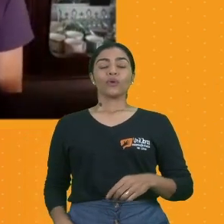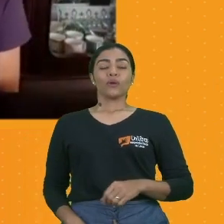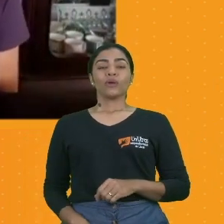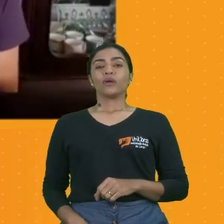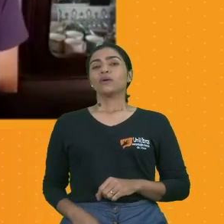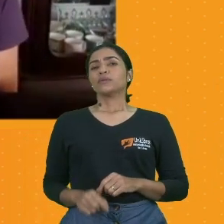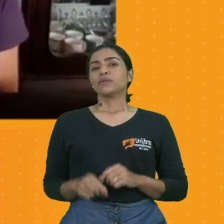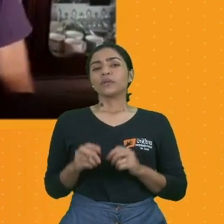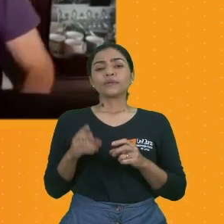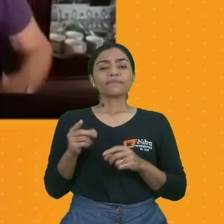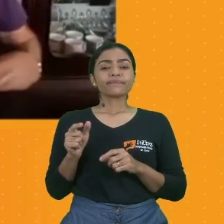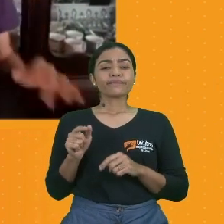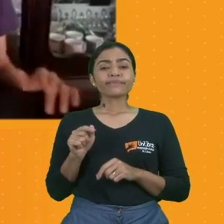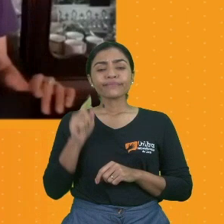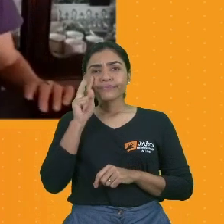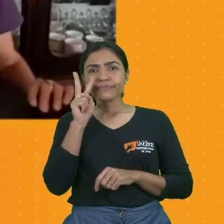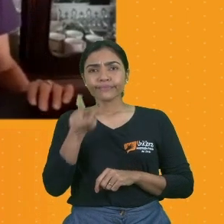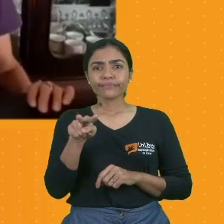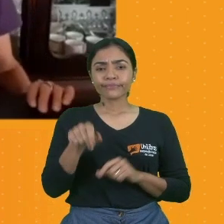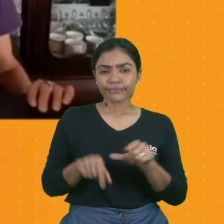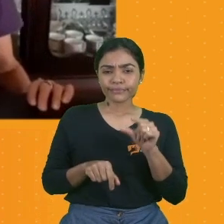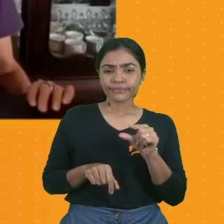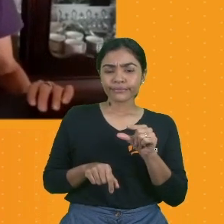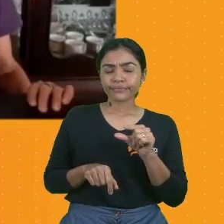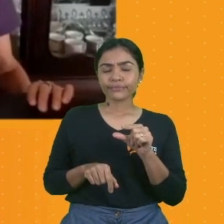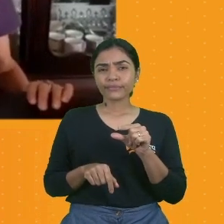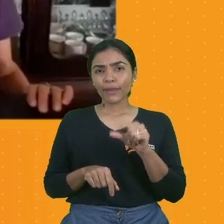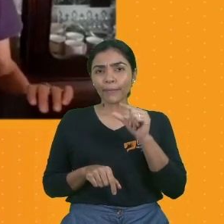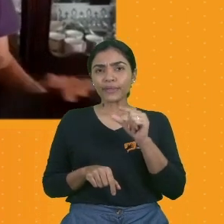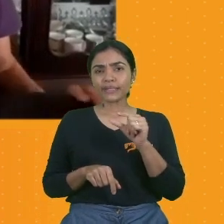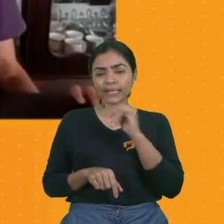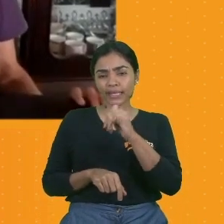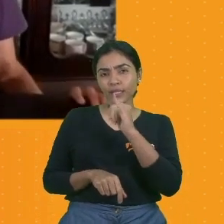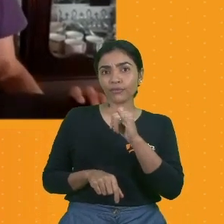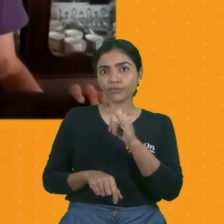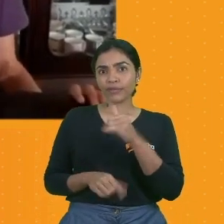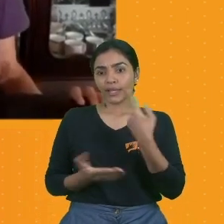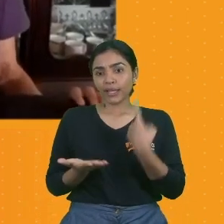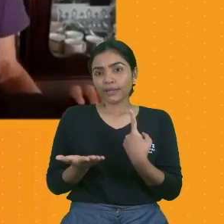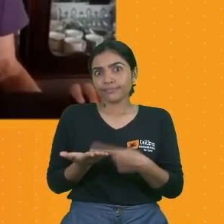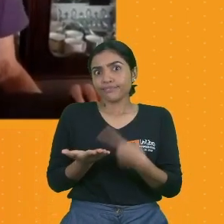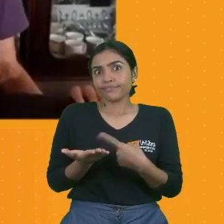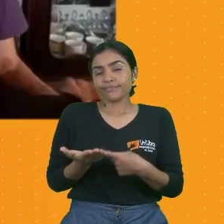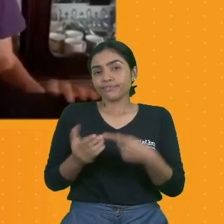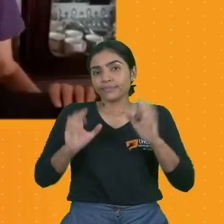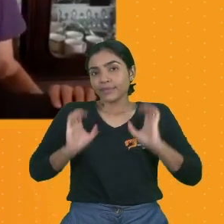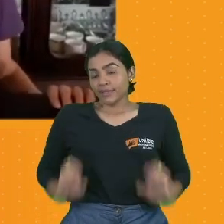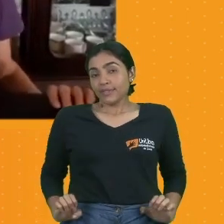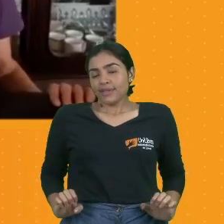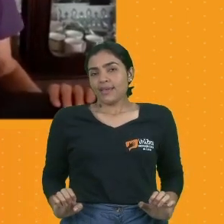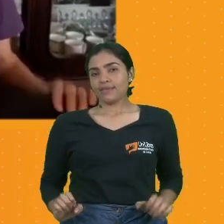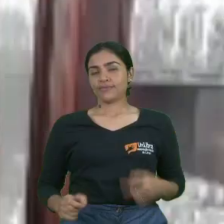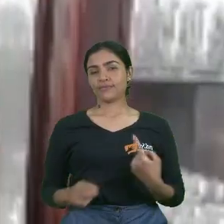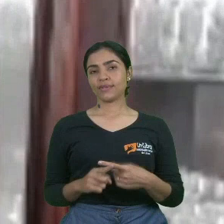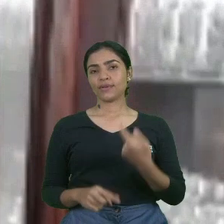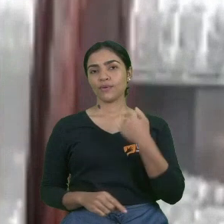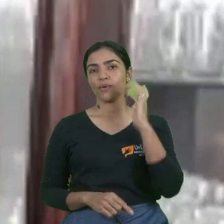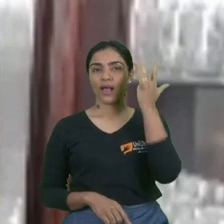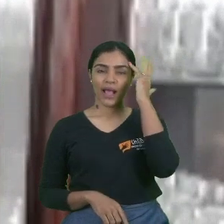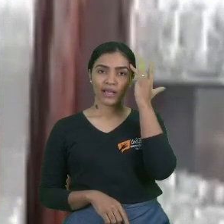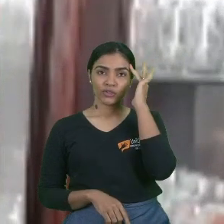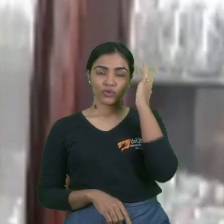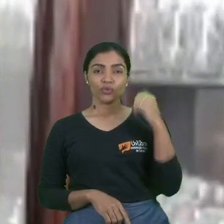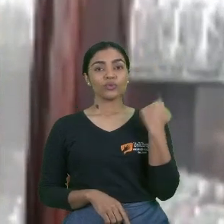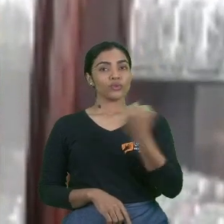eu não gosto de fazer é obrigação ética de fazer um pouquinho meus queridos colegas porque eu acho e nós